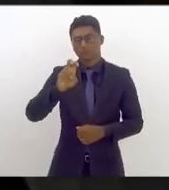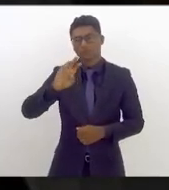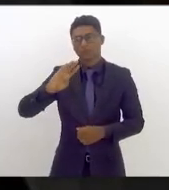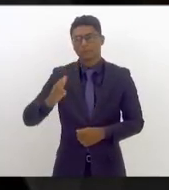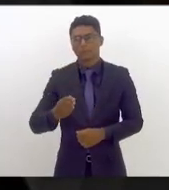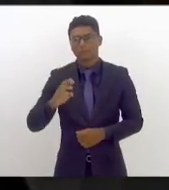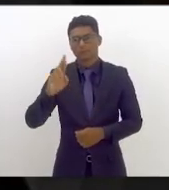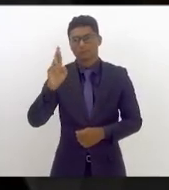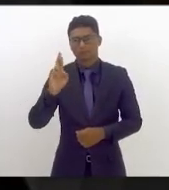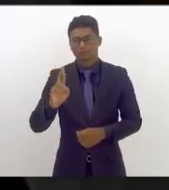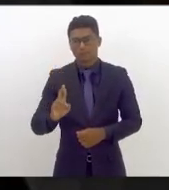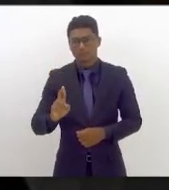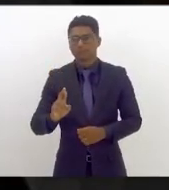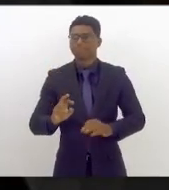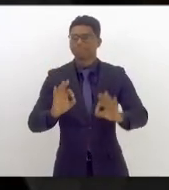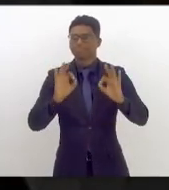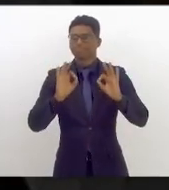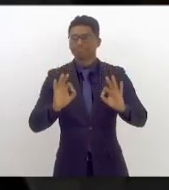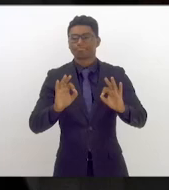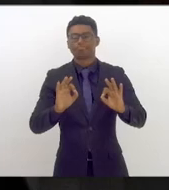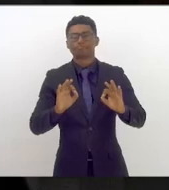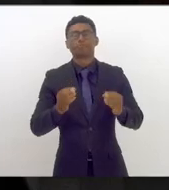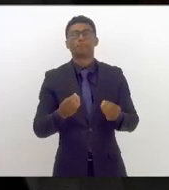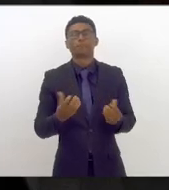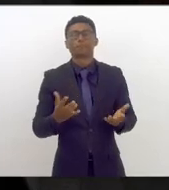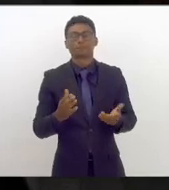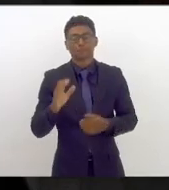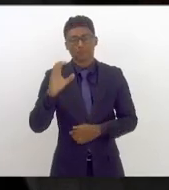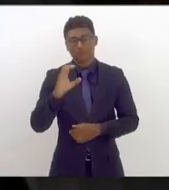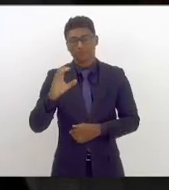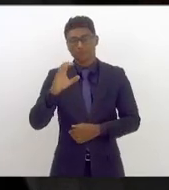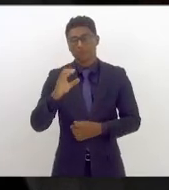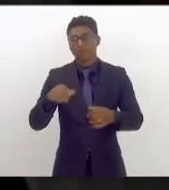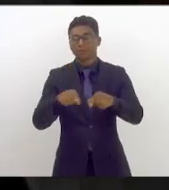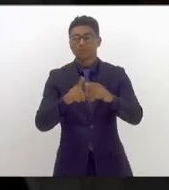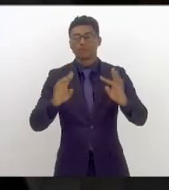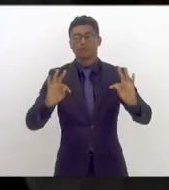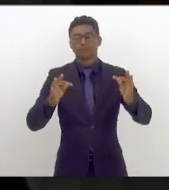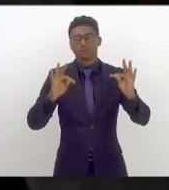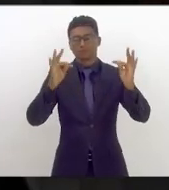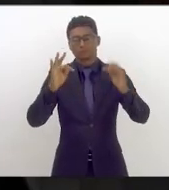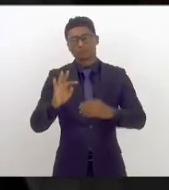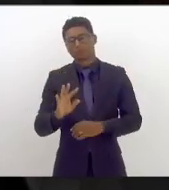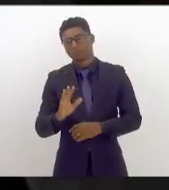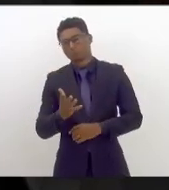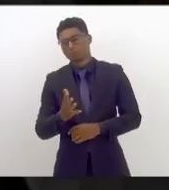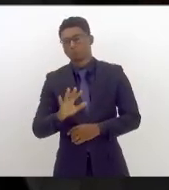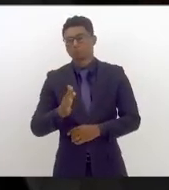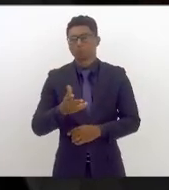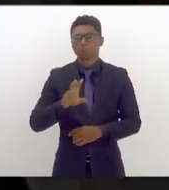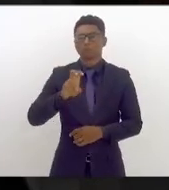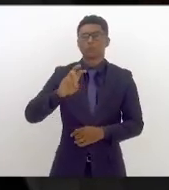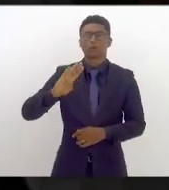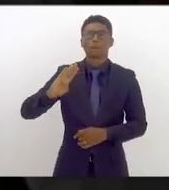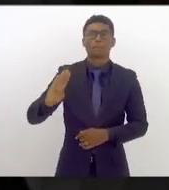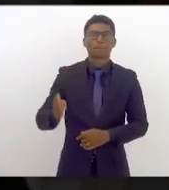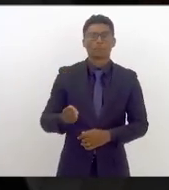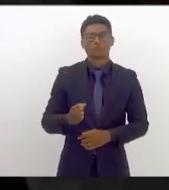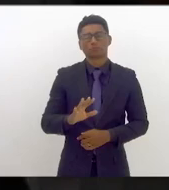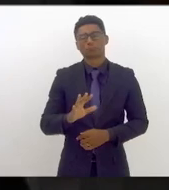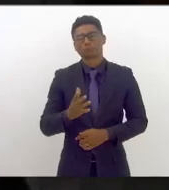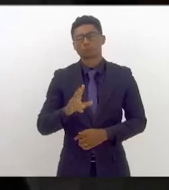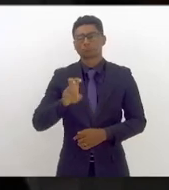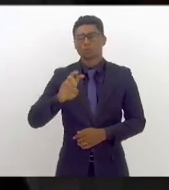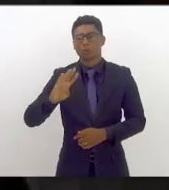reais estão garantidos para a ciência e tecnologia, né? Quase 5 bilhões, arredondando cerca de 5